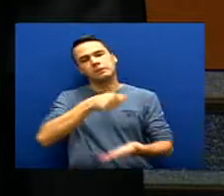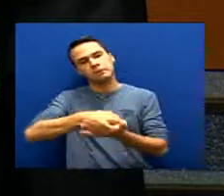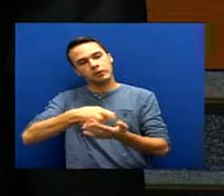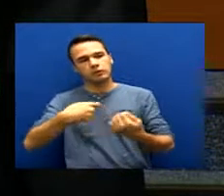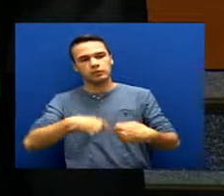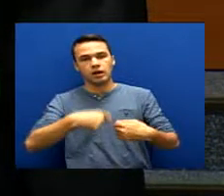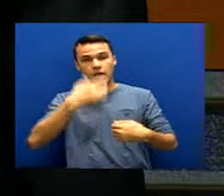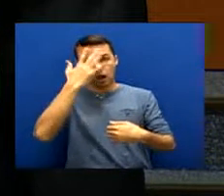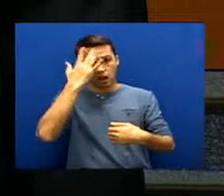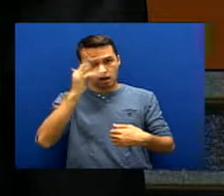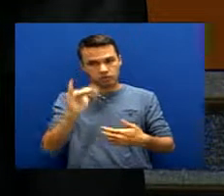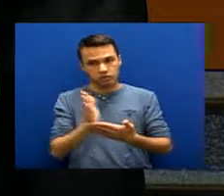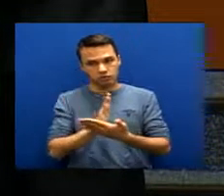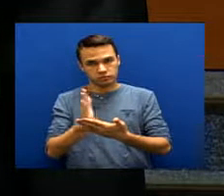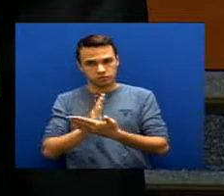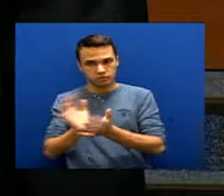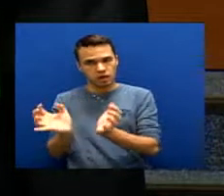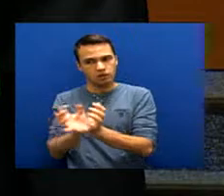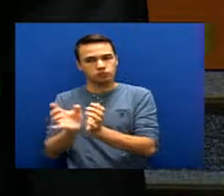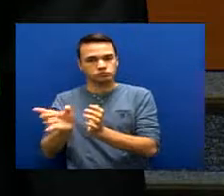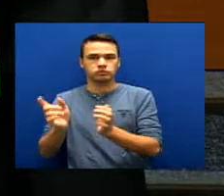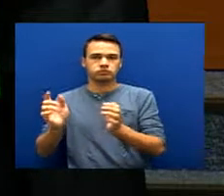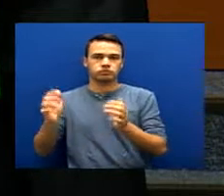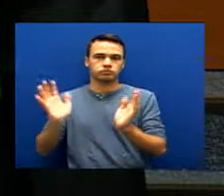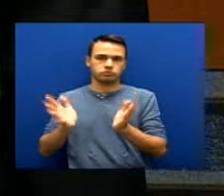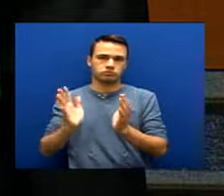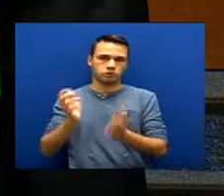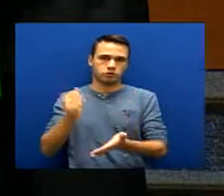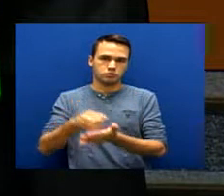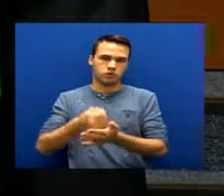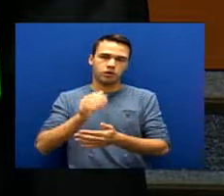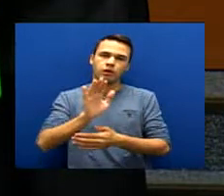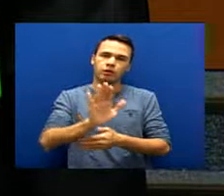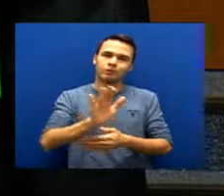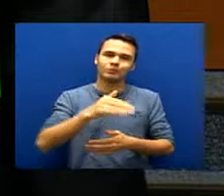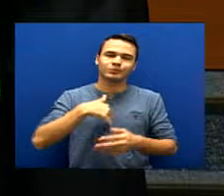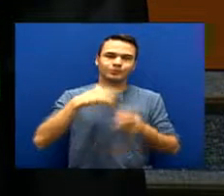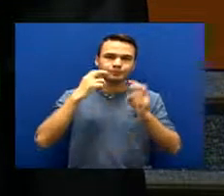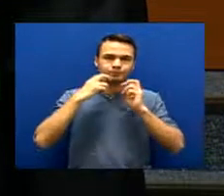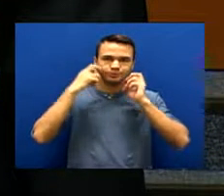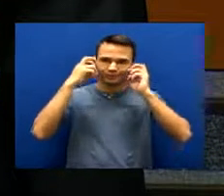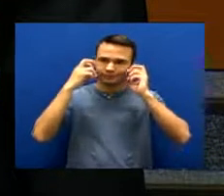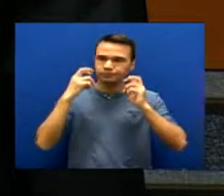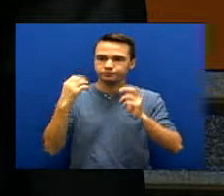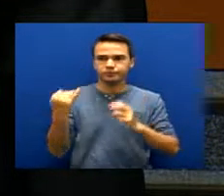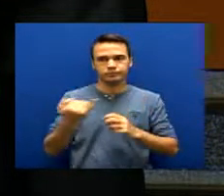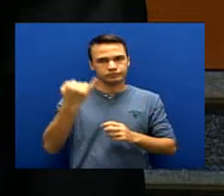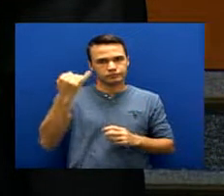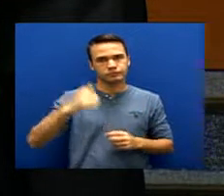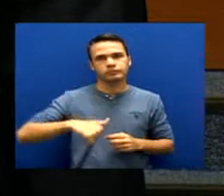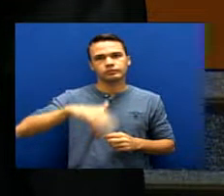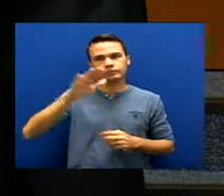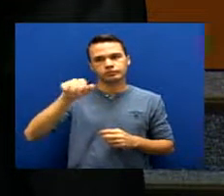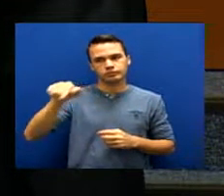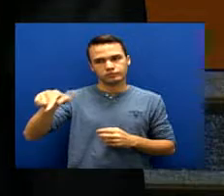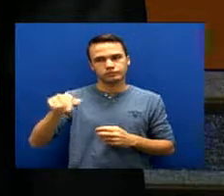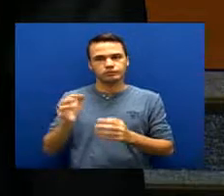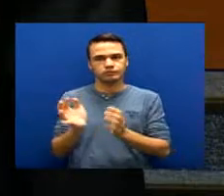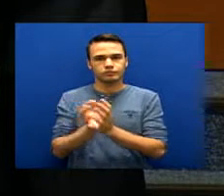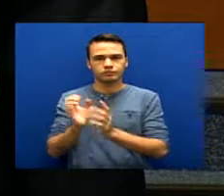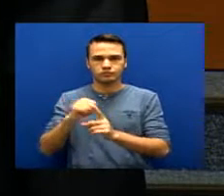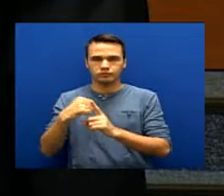dia. Fulano, é você, tanta gente boa. Aliás, Sorocaba tem, no trabalho social,